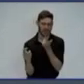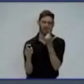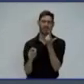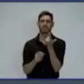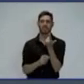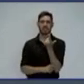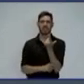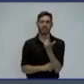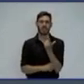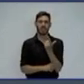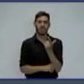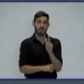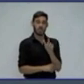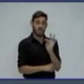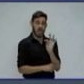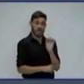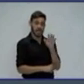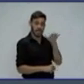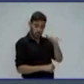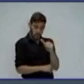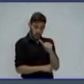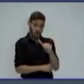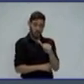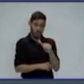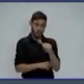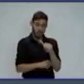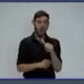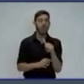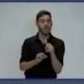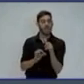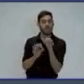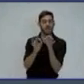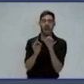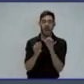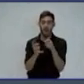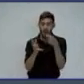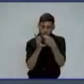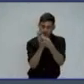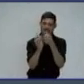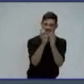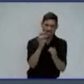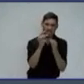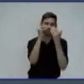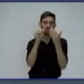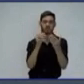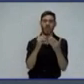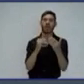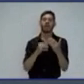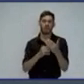foi intimado pelo TSE para cumprir o dever jurídico de apresentar as provas, se as